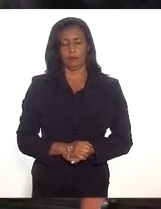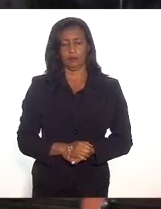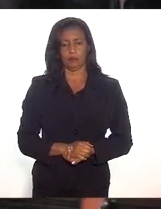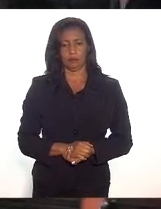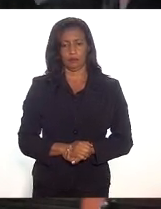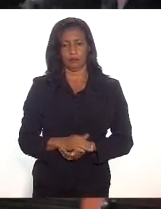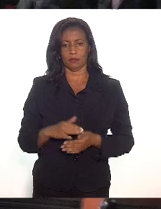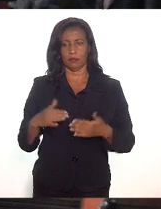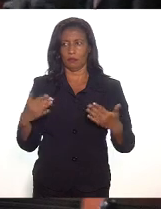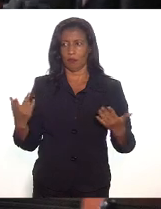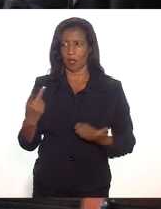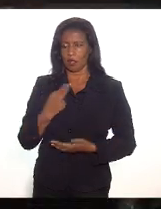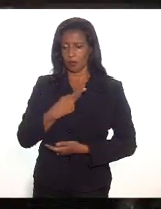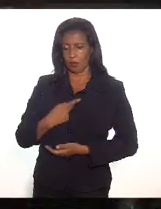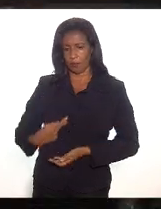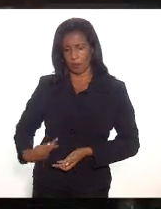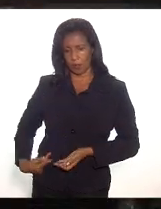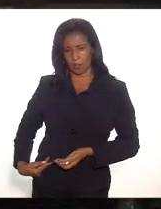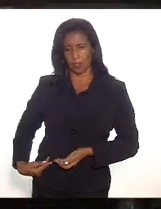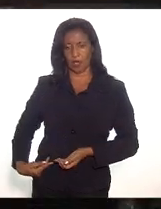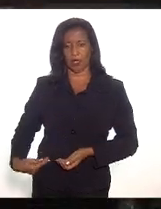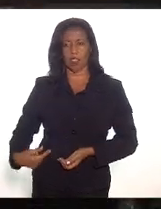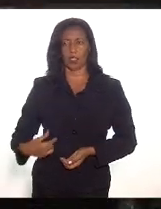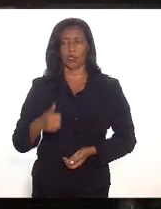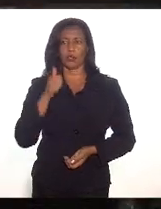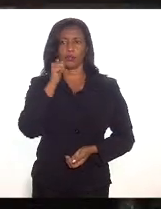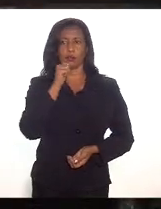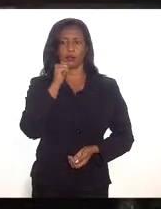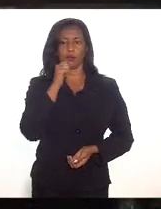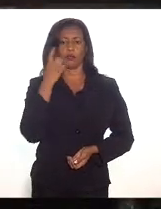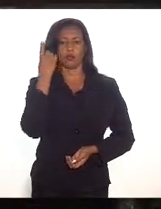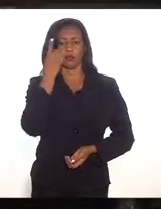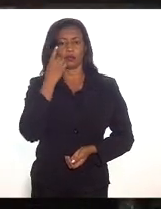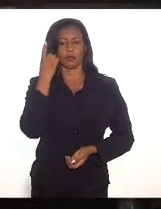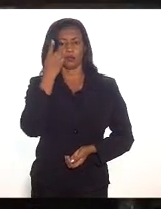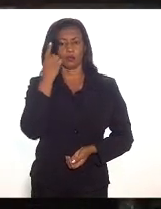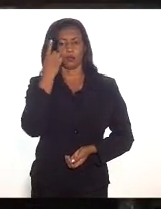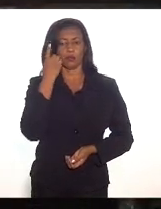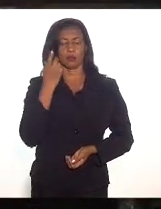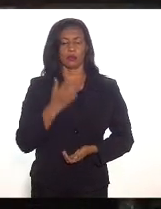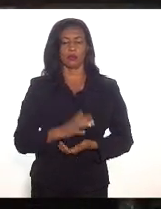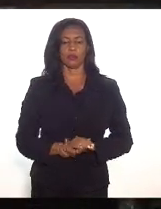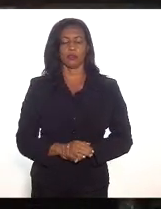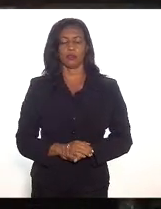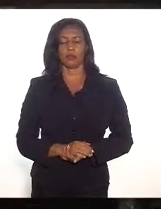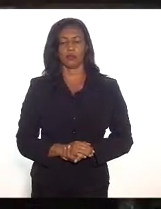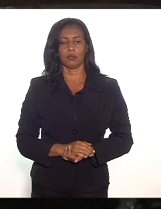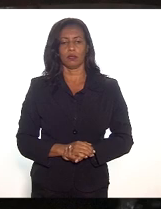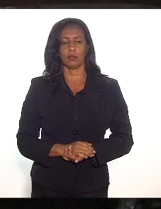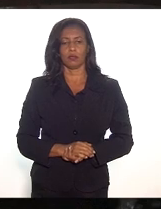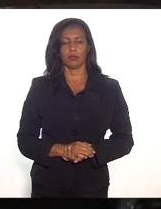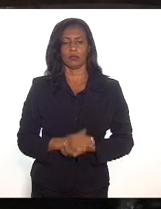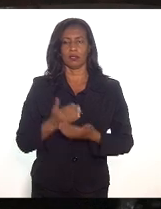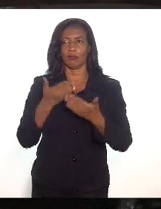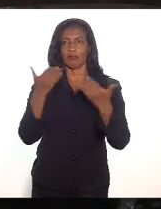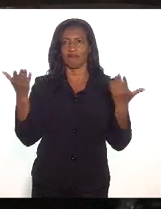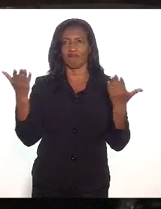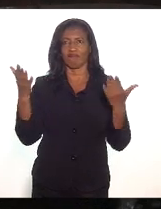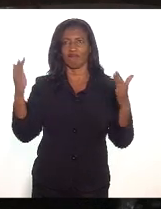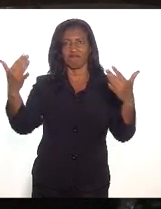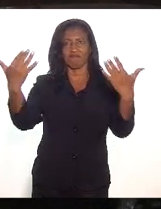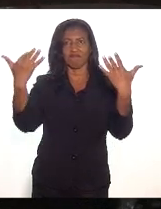Senhor presidente, senhoras deputadas, senhores deputados, senhores e